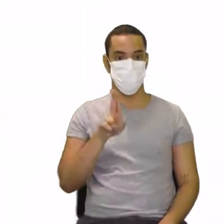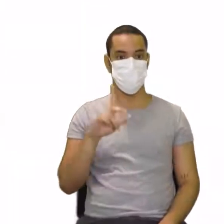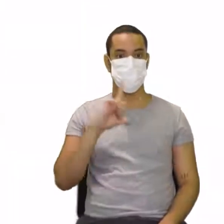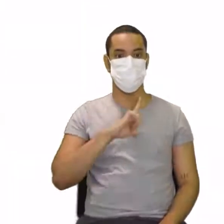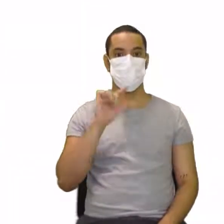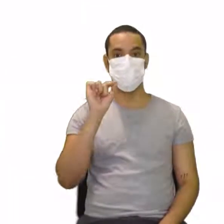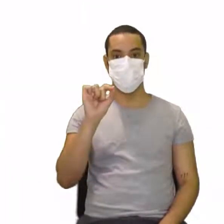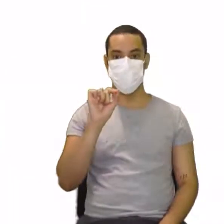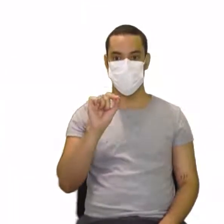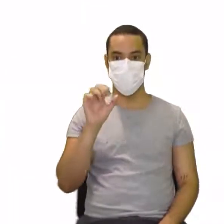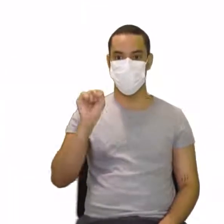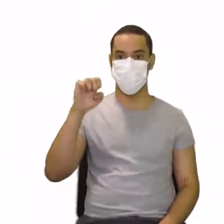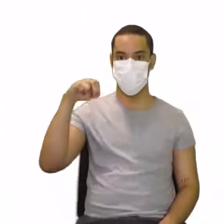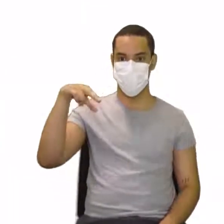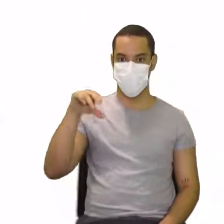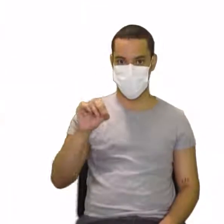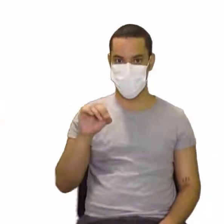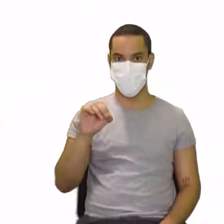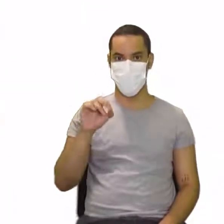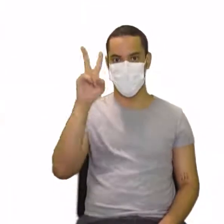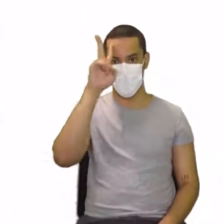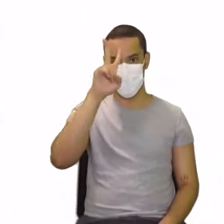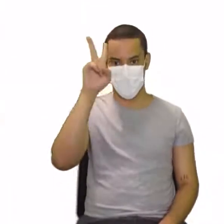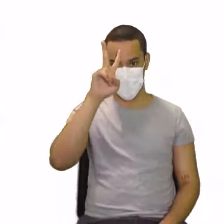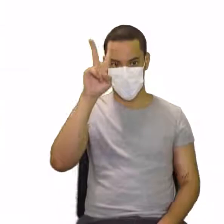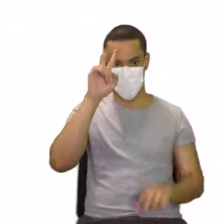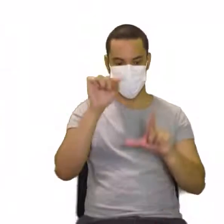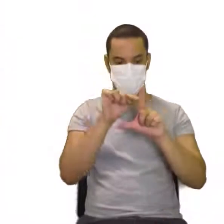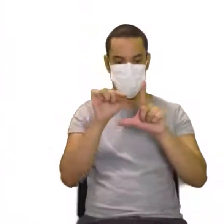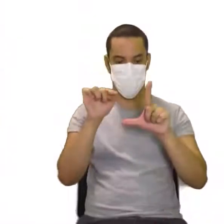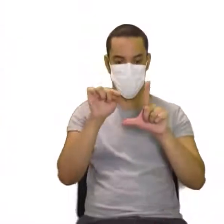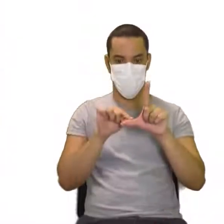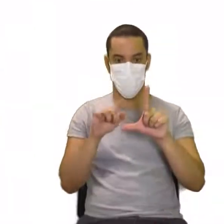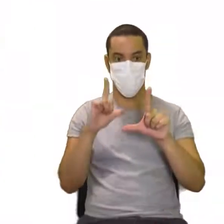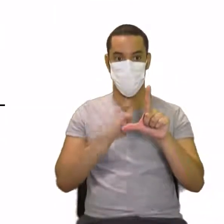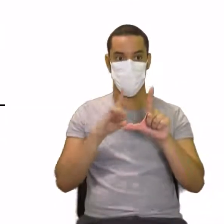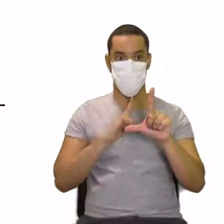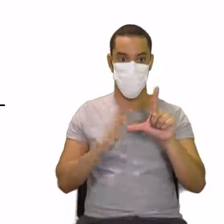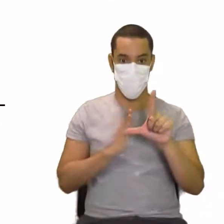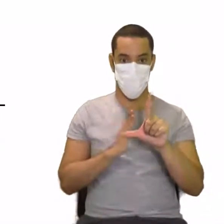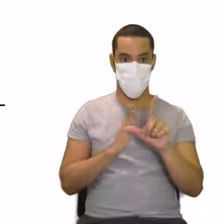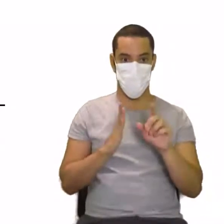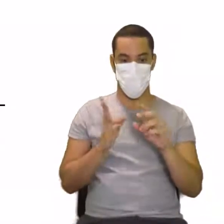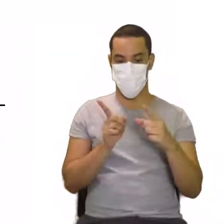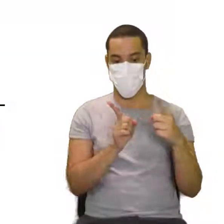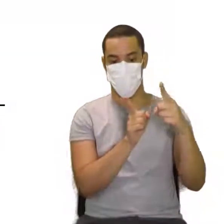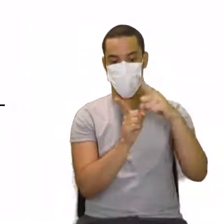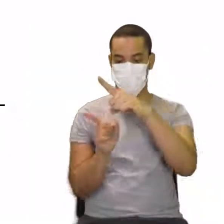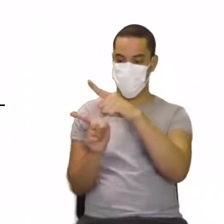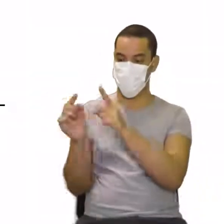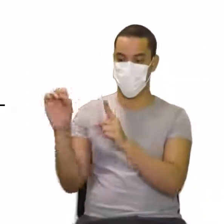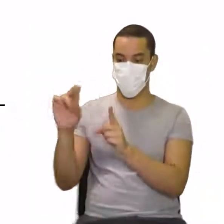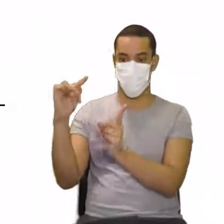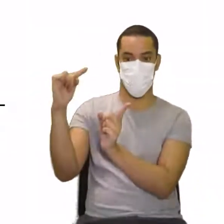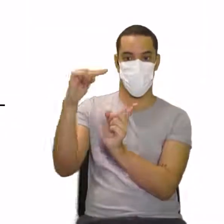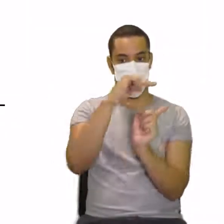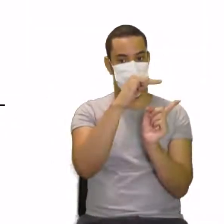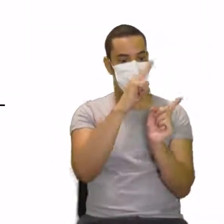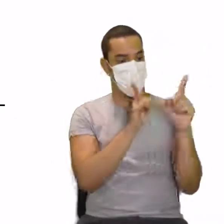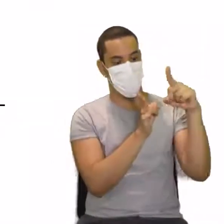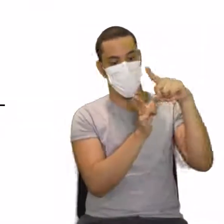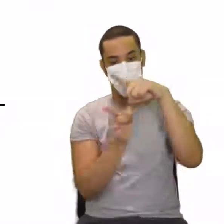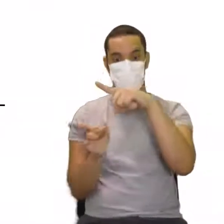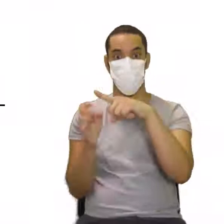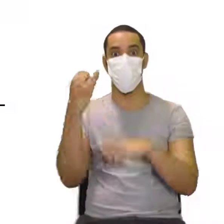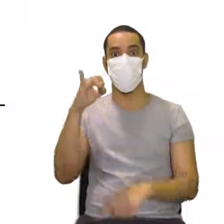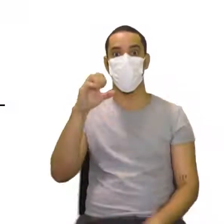o seno desse ângulo, ok? Então, quando está na mesma direção aqui e no mesmo sentido, se a gente for pegar o